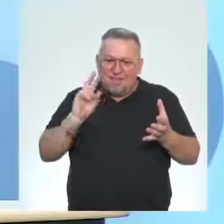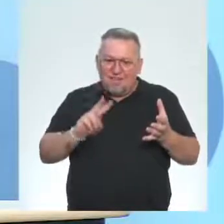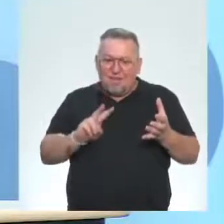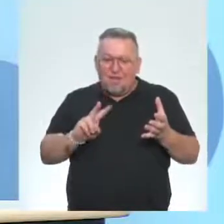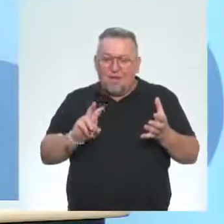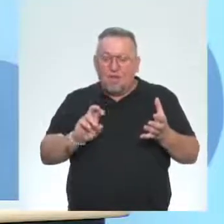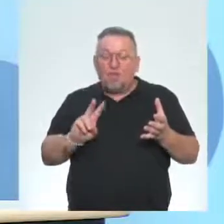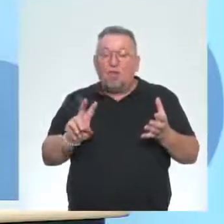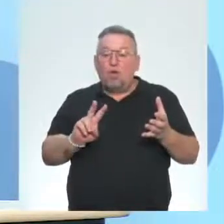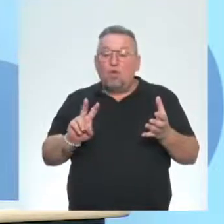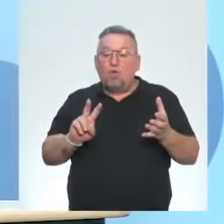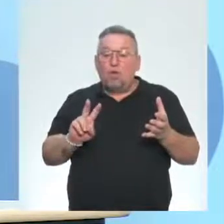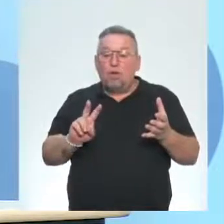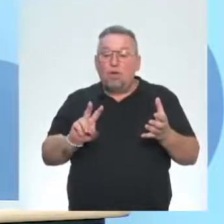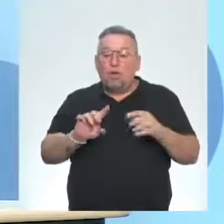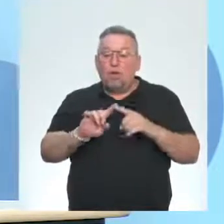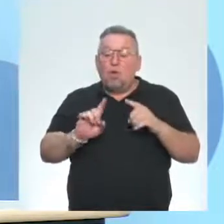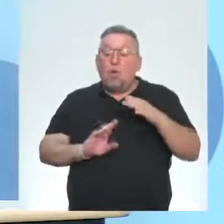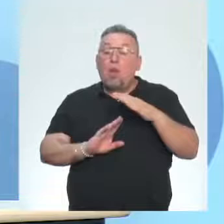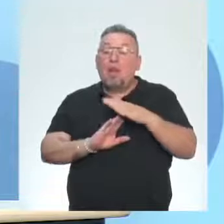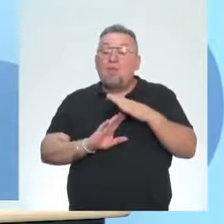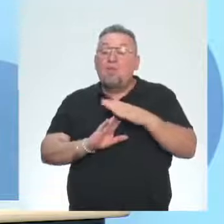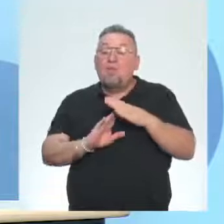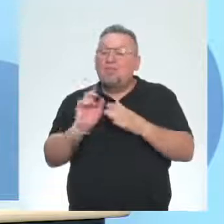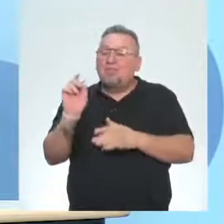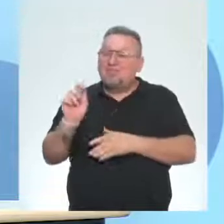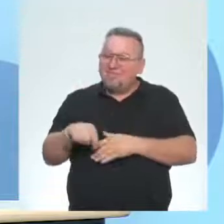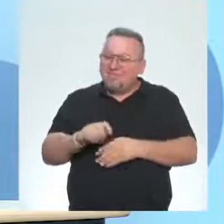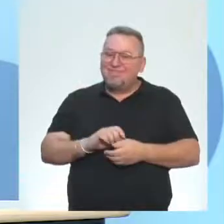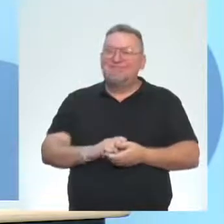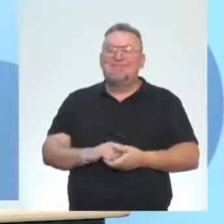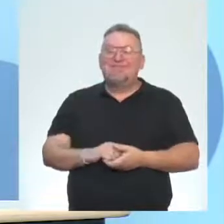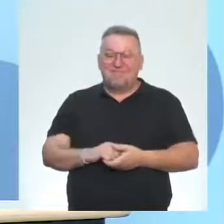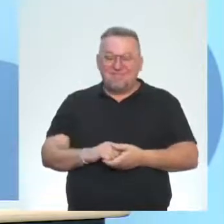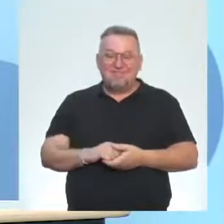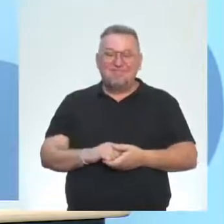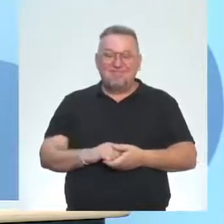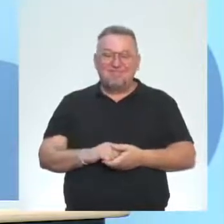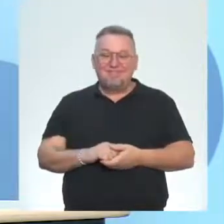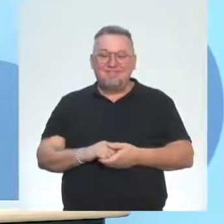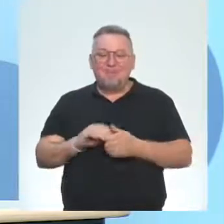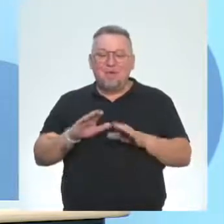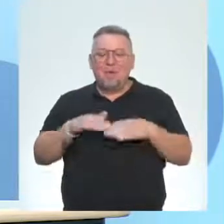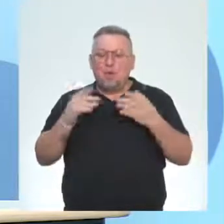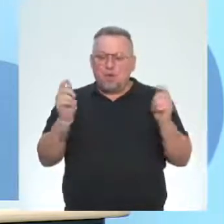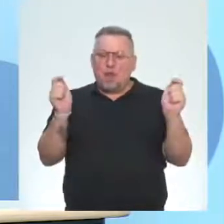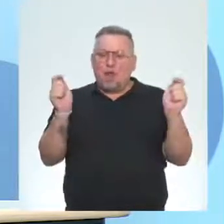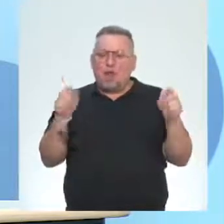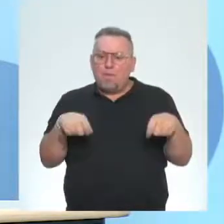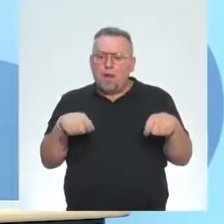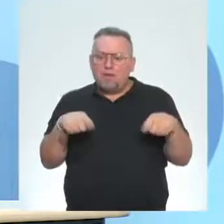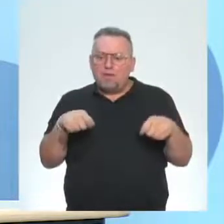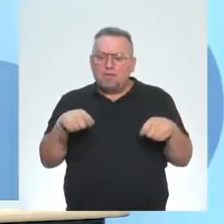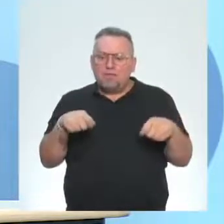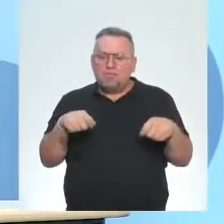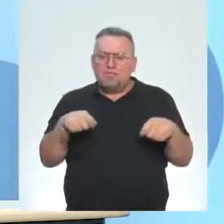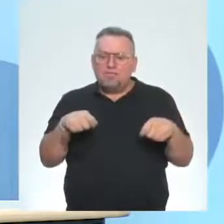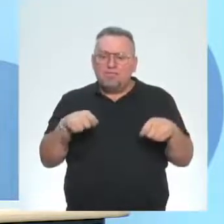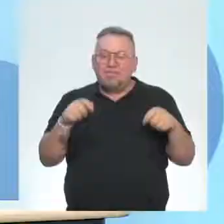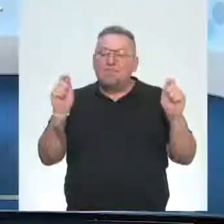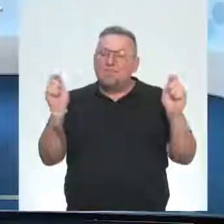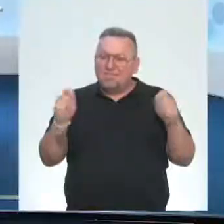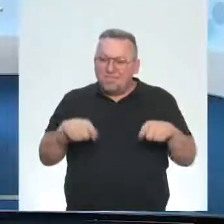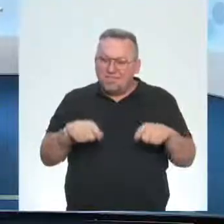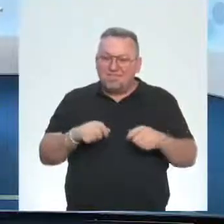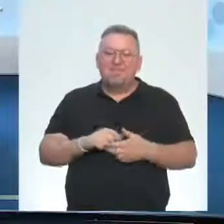A capacidade. Qual que é o limite que ela pode ocupar, né? Acho que Quanto talvez... ela é capaz. Isso mesmo. Né? Isso Capaz,